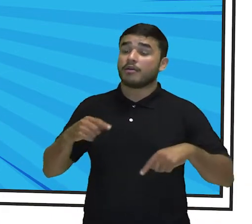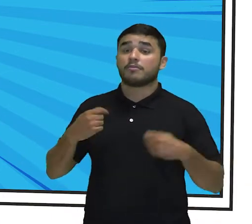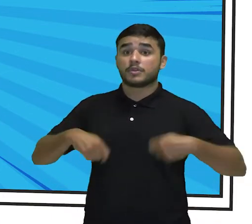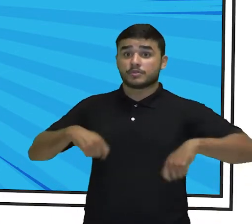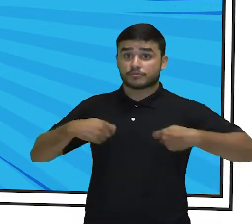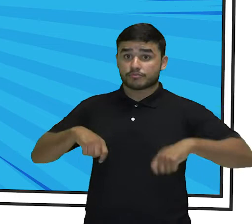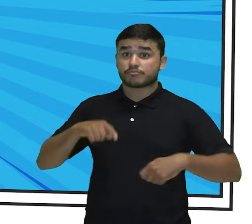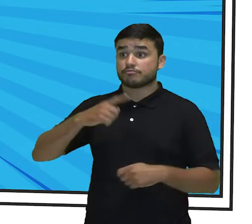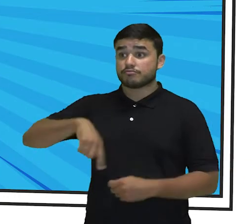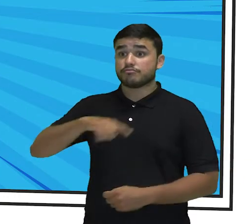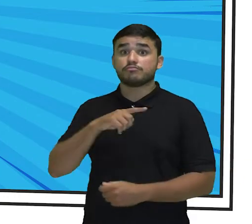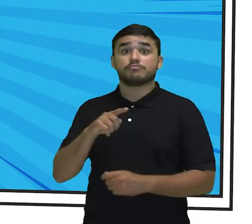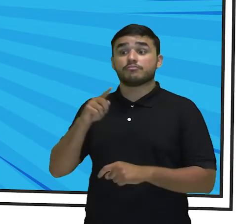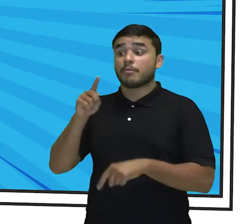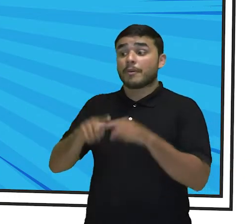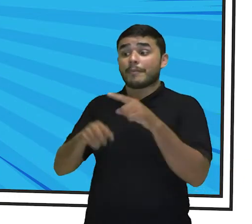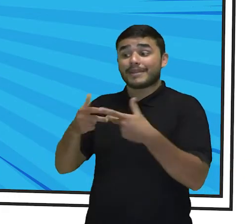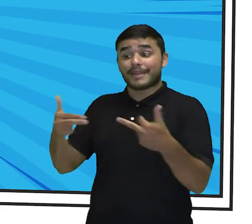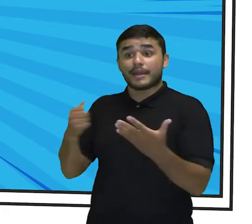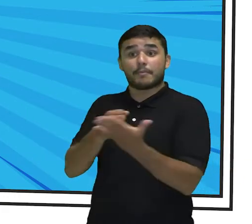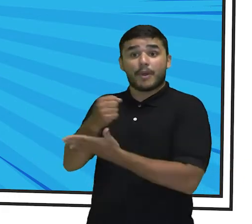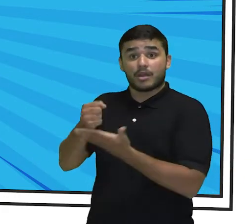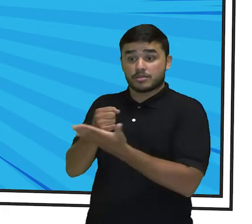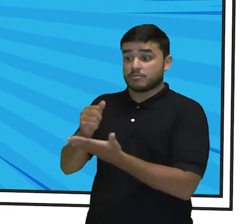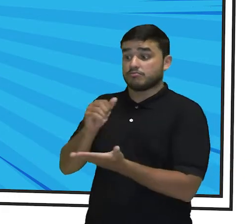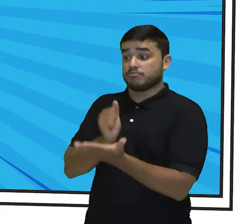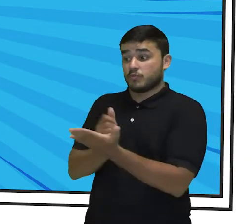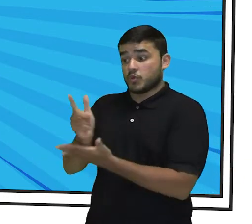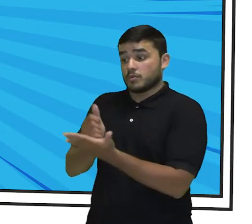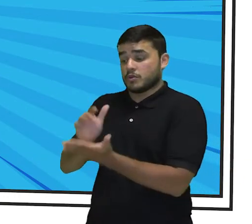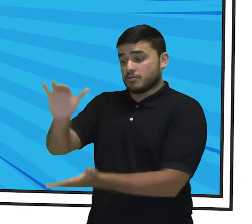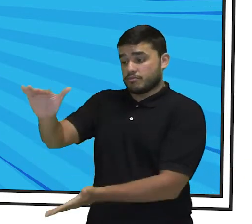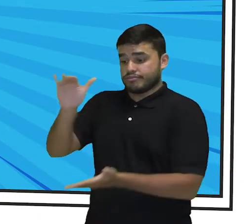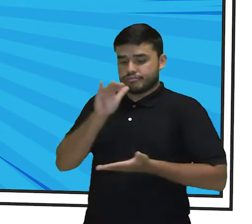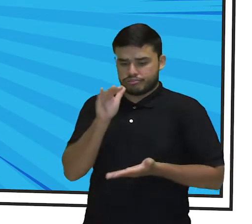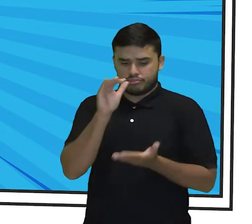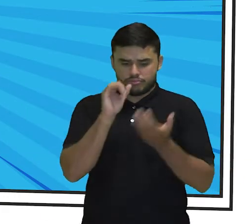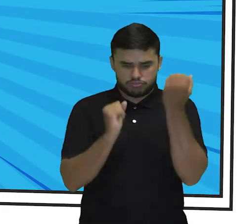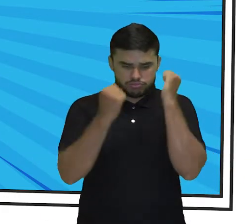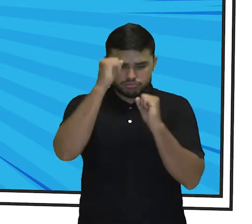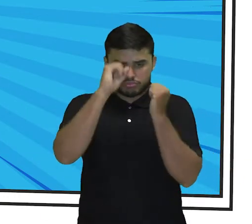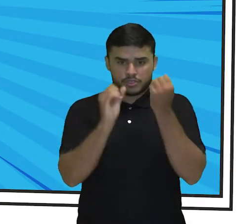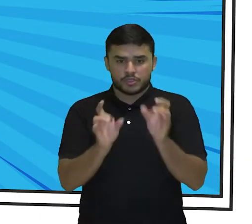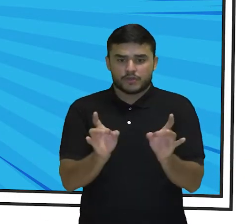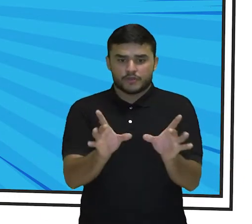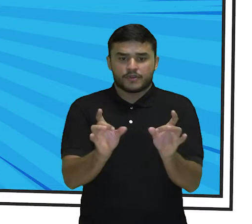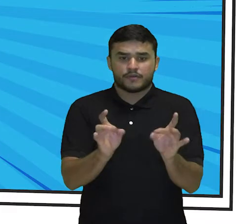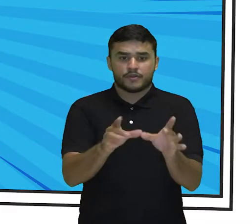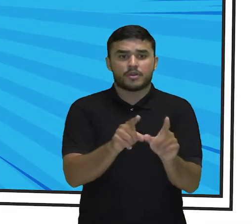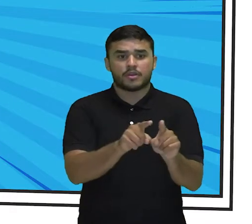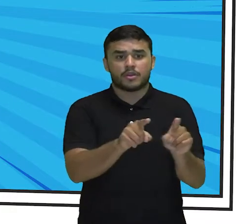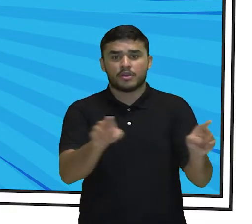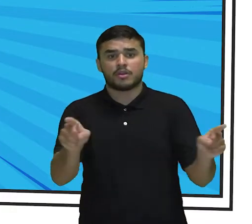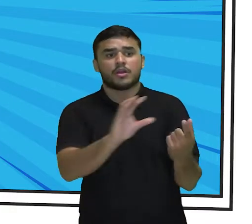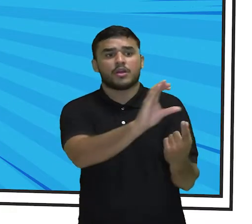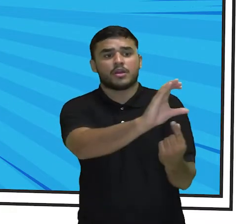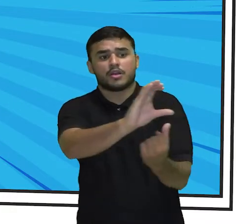conseguir matérias-primas e mercado consumidor para vender essa mercadoria. Porque o cara que produz uma mercadoria, ele não